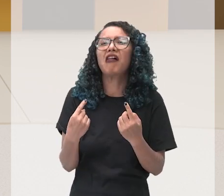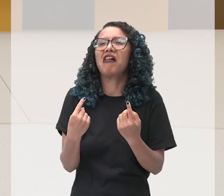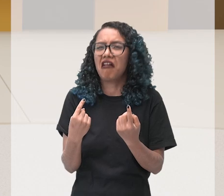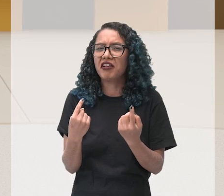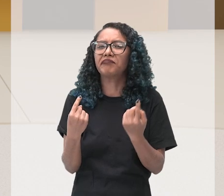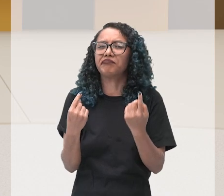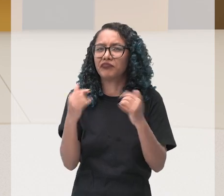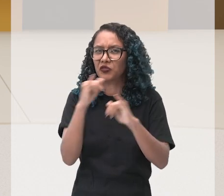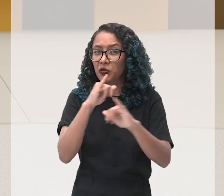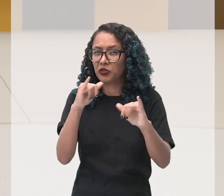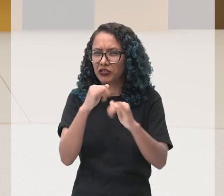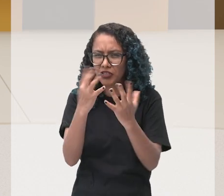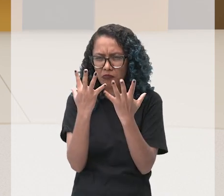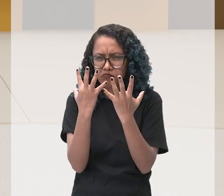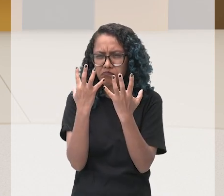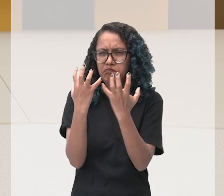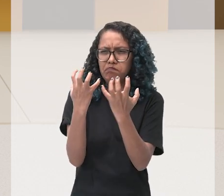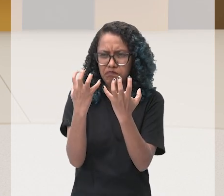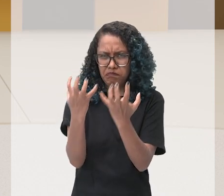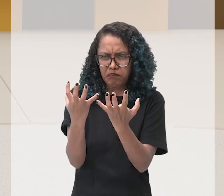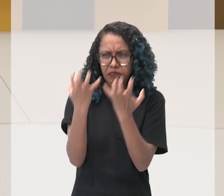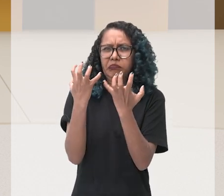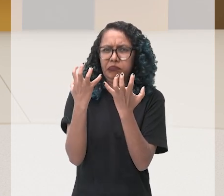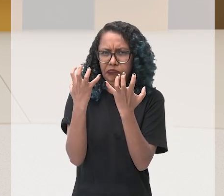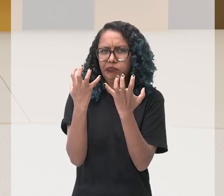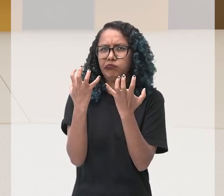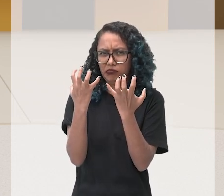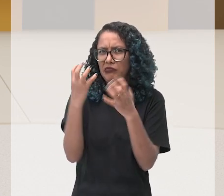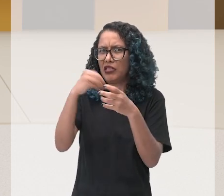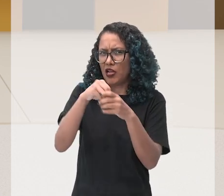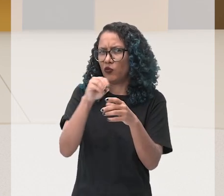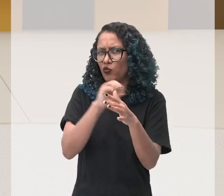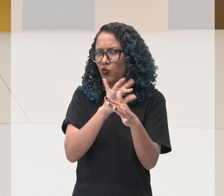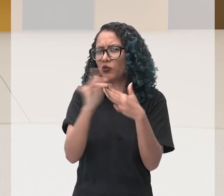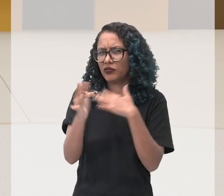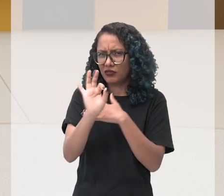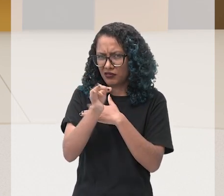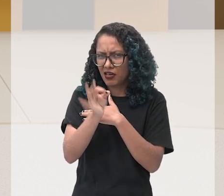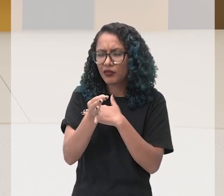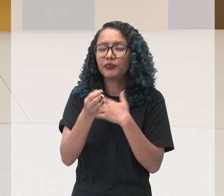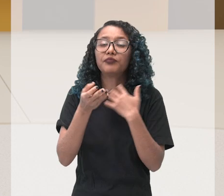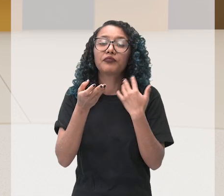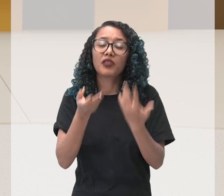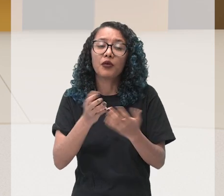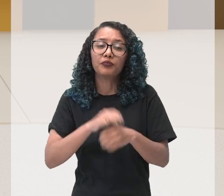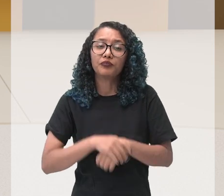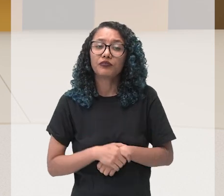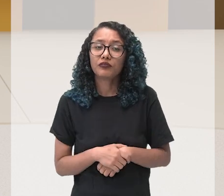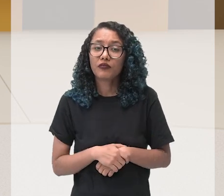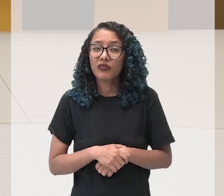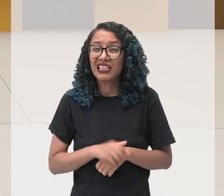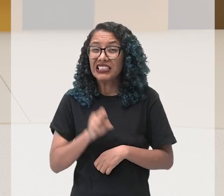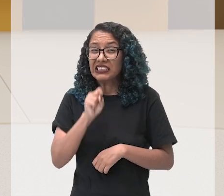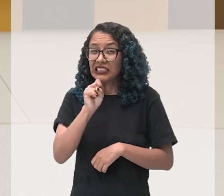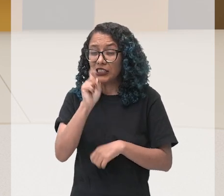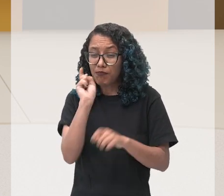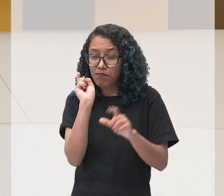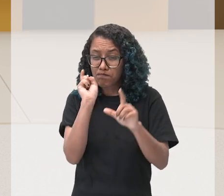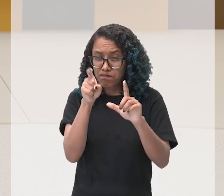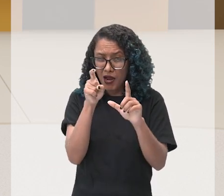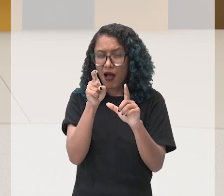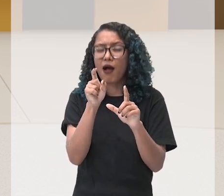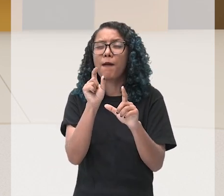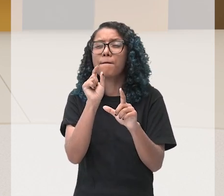ali, muito polêmica, chamativa, em algumas das suas redes sociais. E ao clicar, você deve